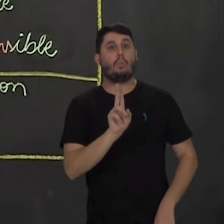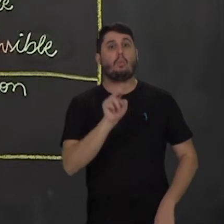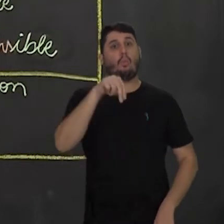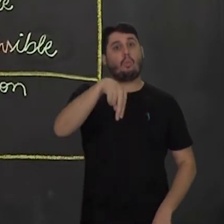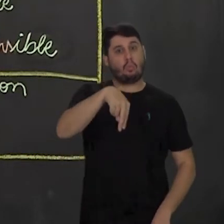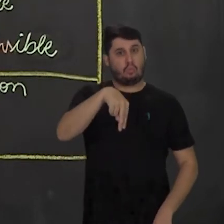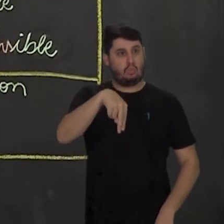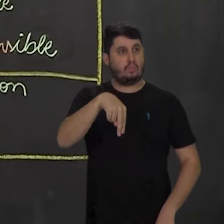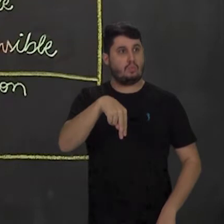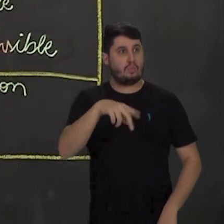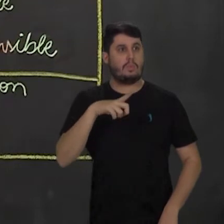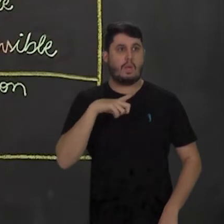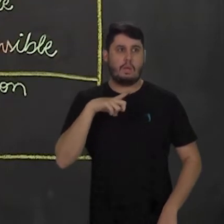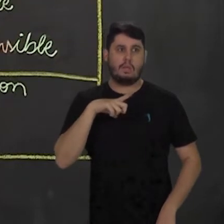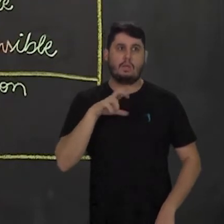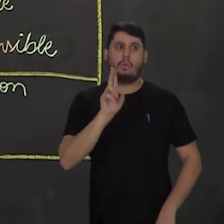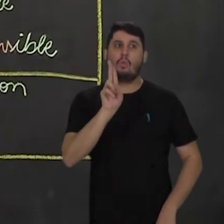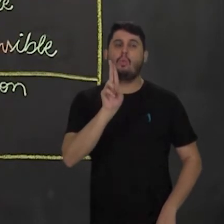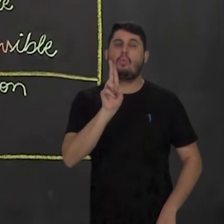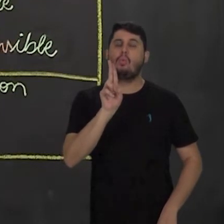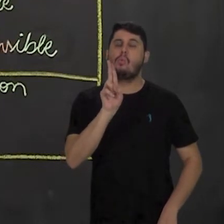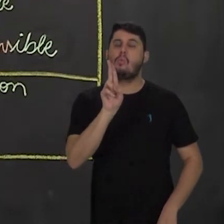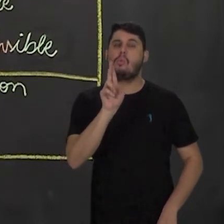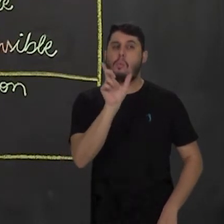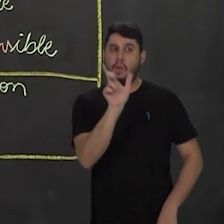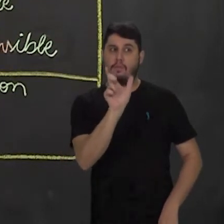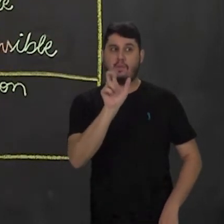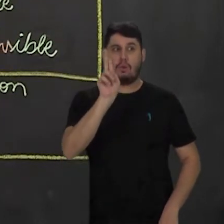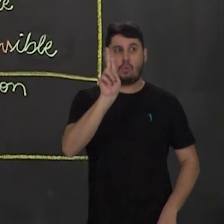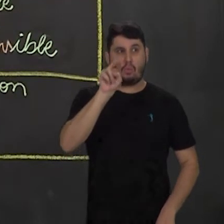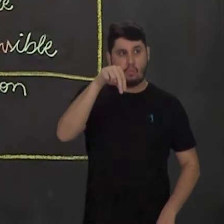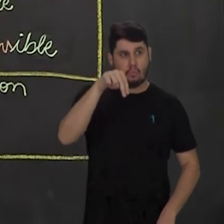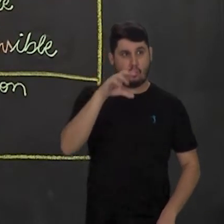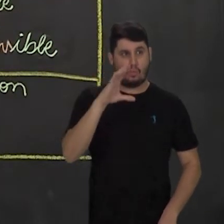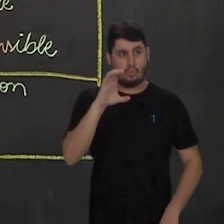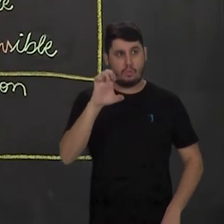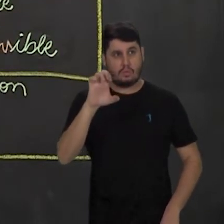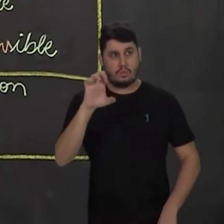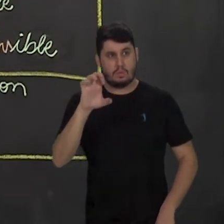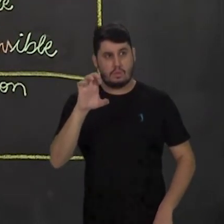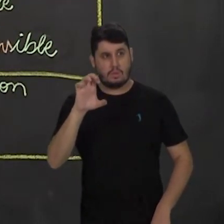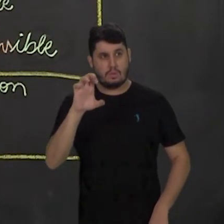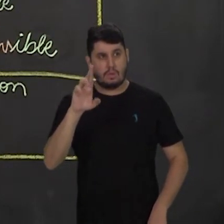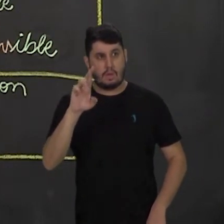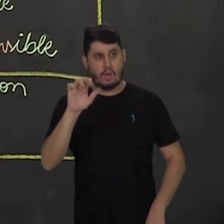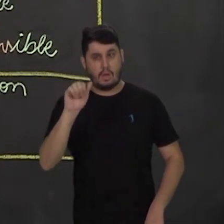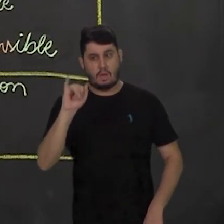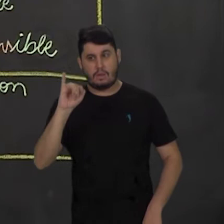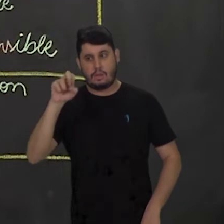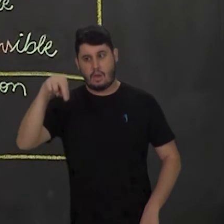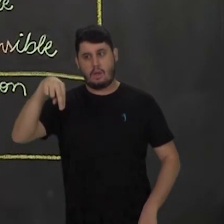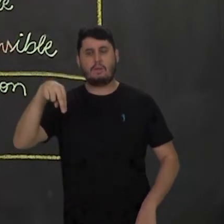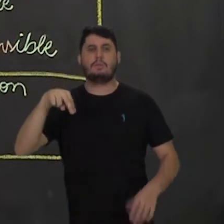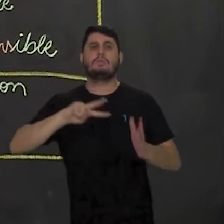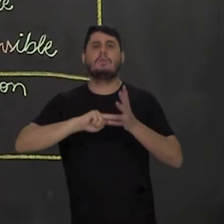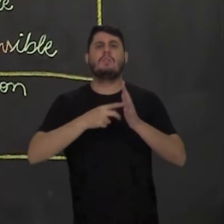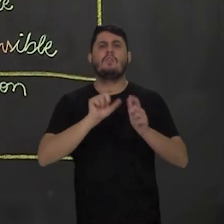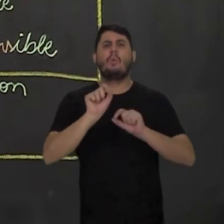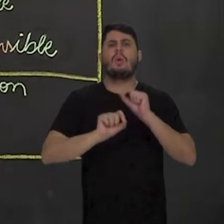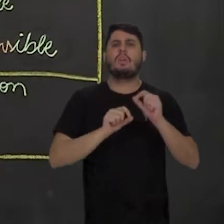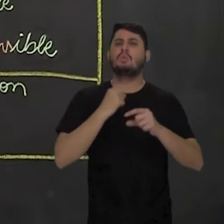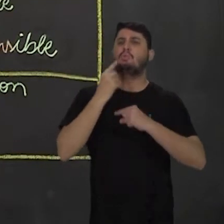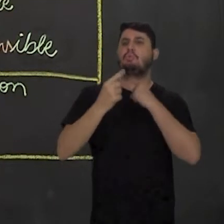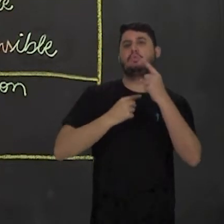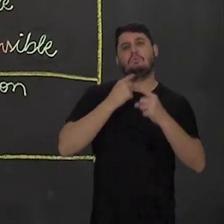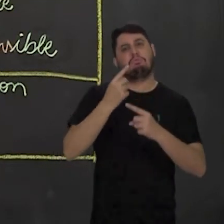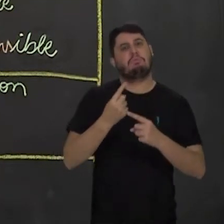o certain, que é certo, e o uncertain, que é o incerto, duvidoso. Você